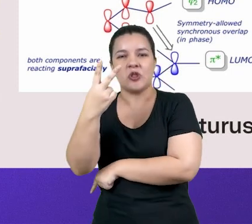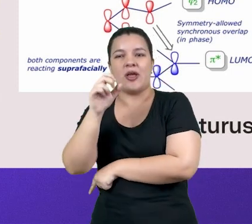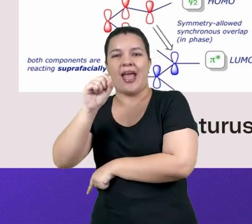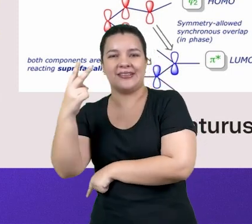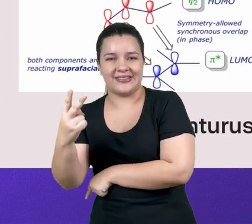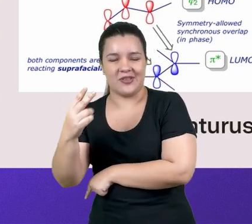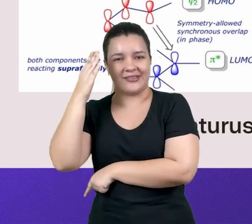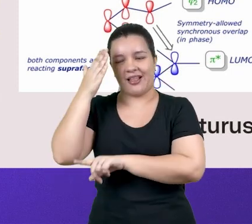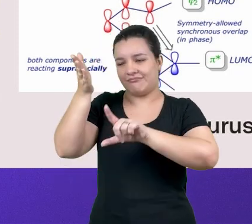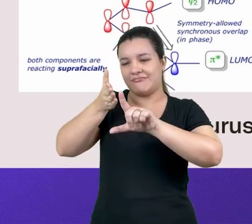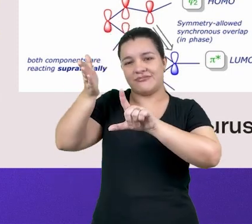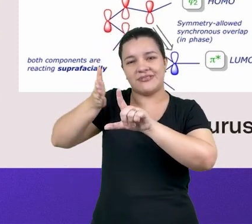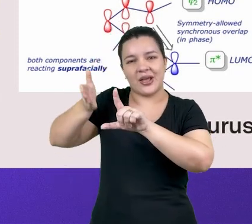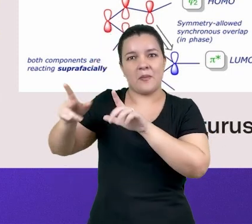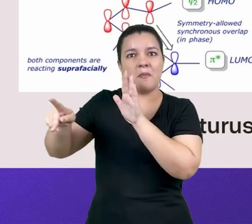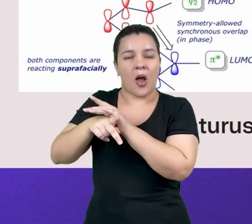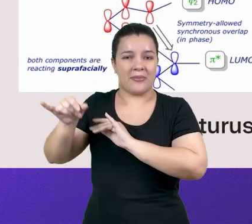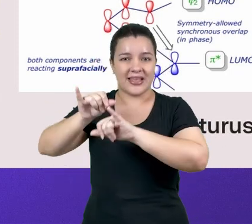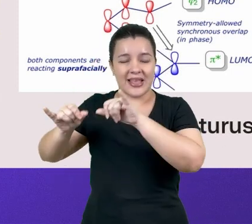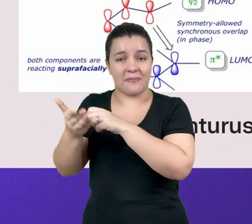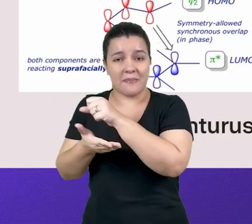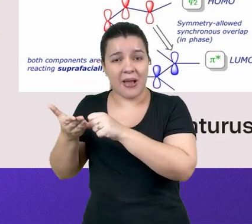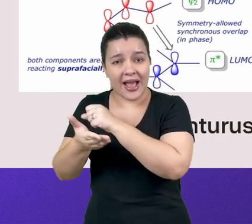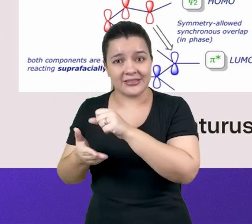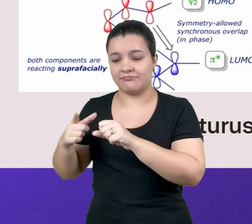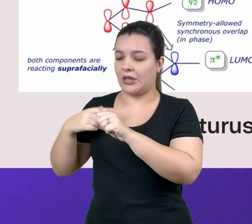2p6, aquela coisa da química básica. Aqueles orbitais eletrônicos,